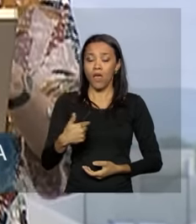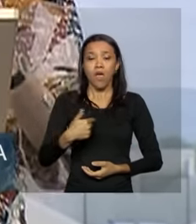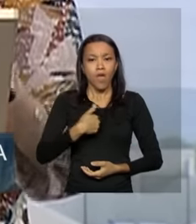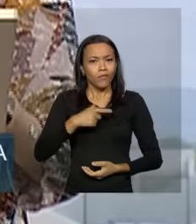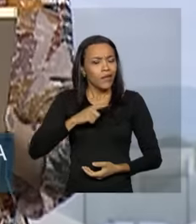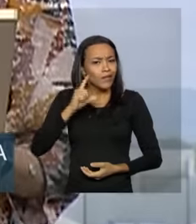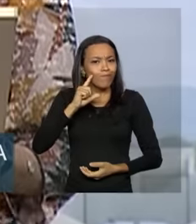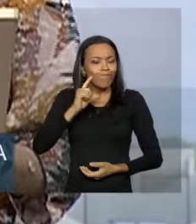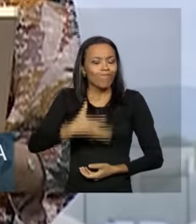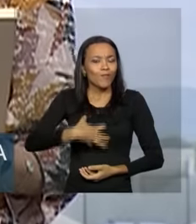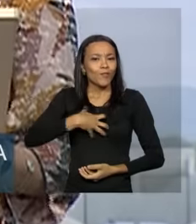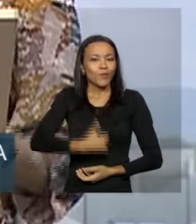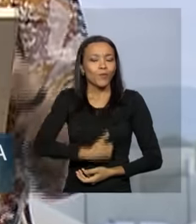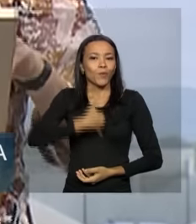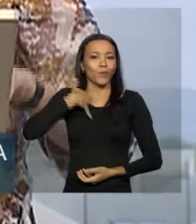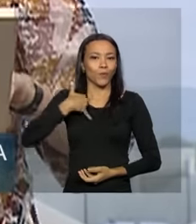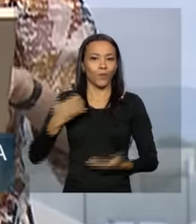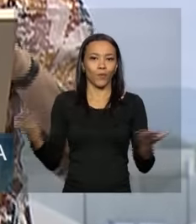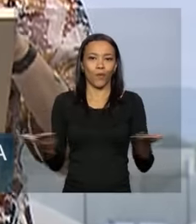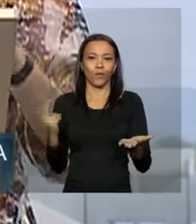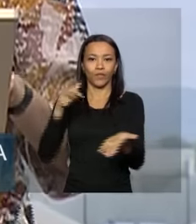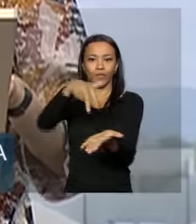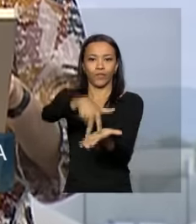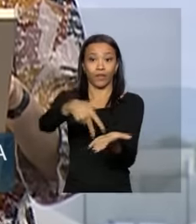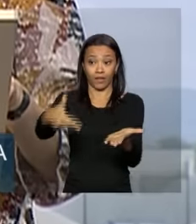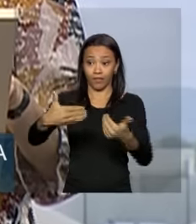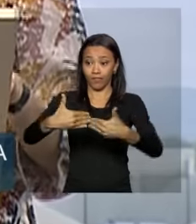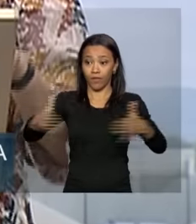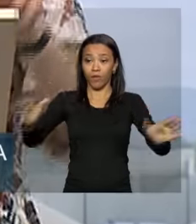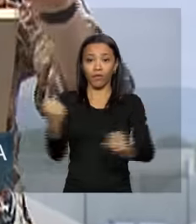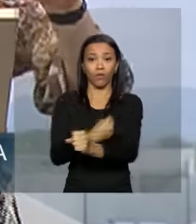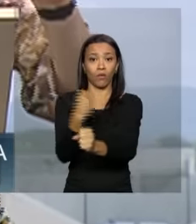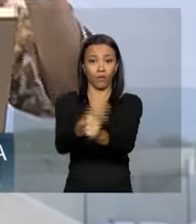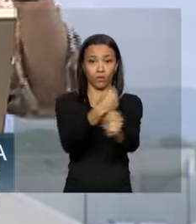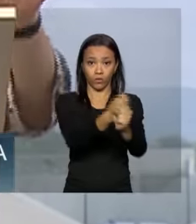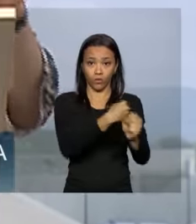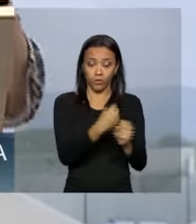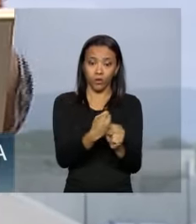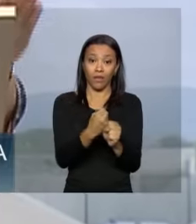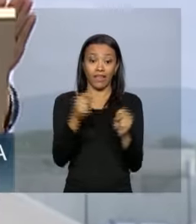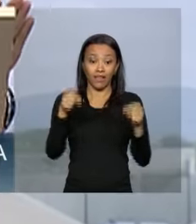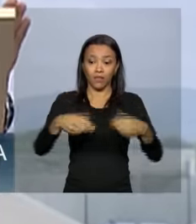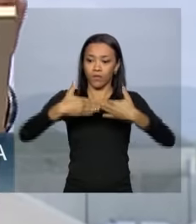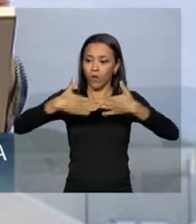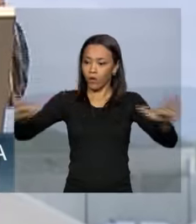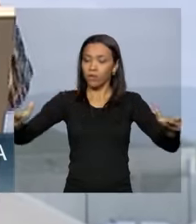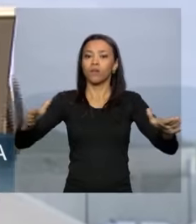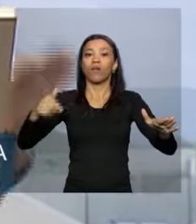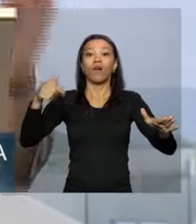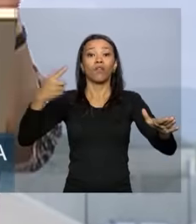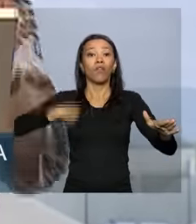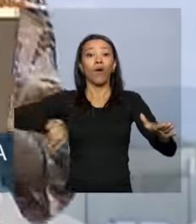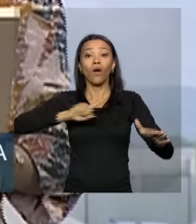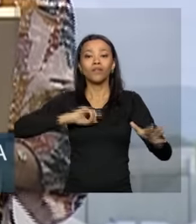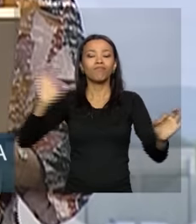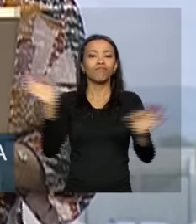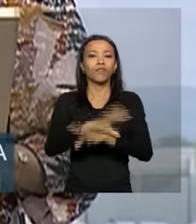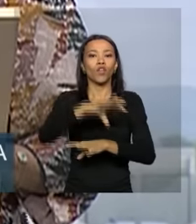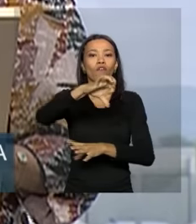orgulho de estar aqui hoje nessa inauguração. Com ela, nós totalizamos